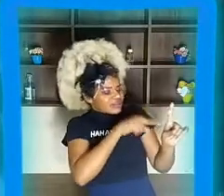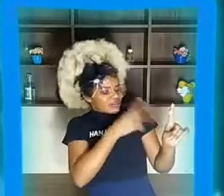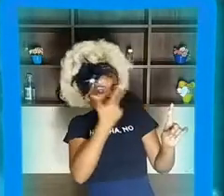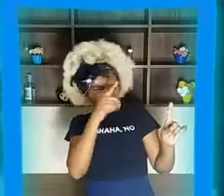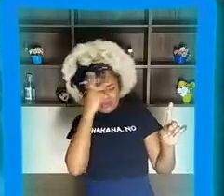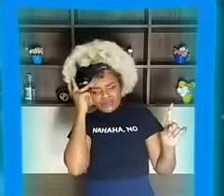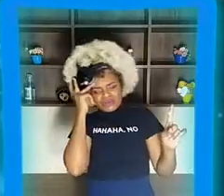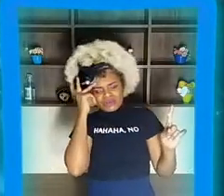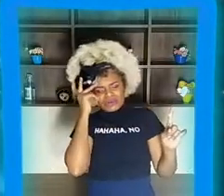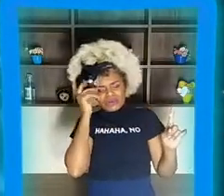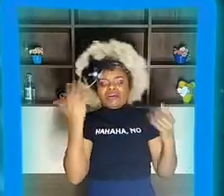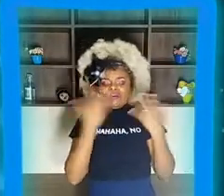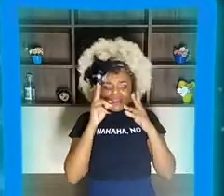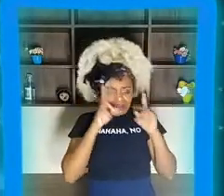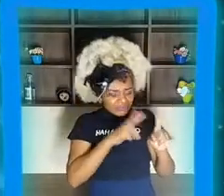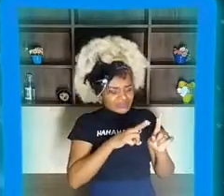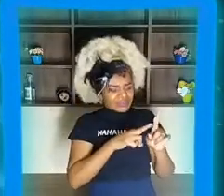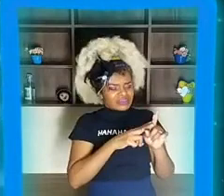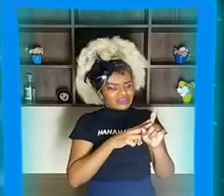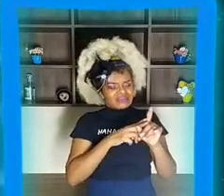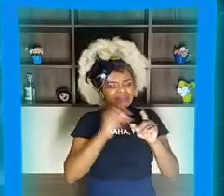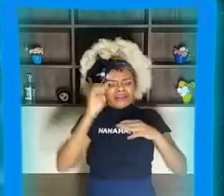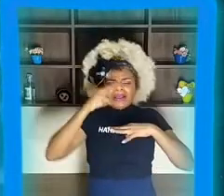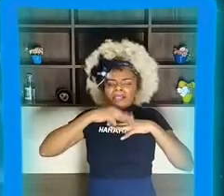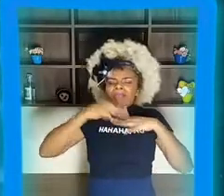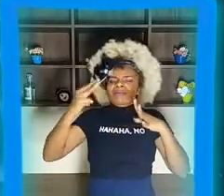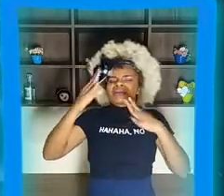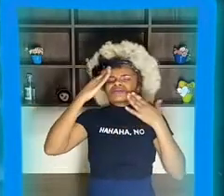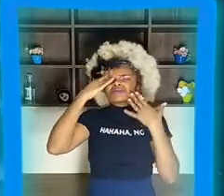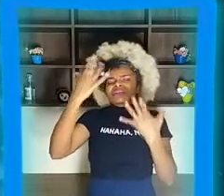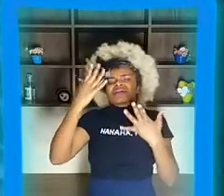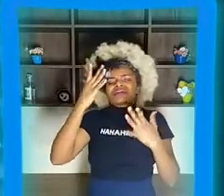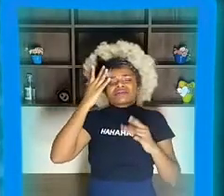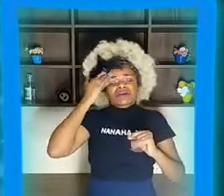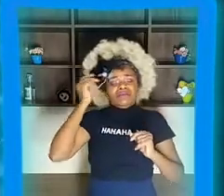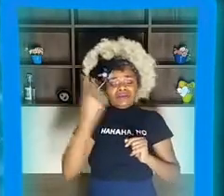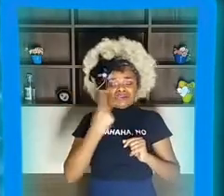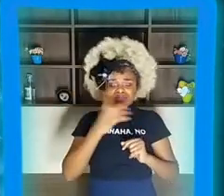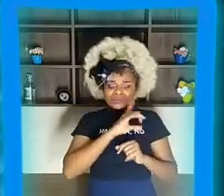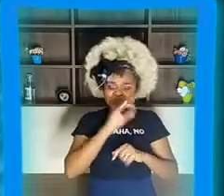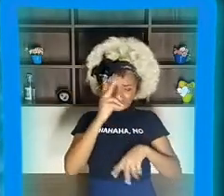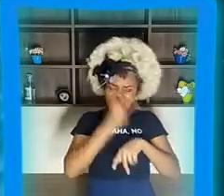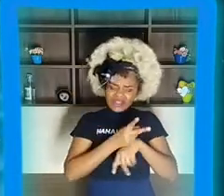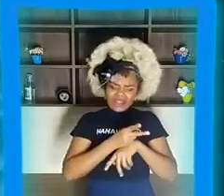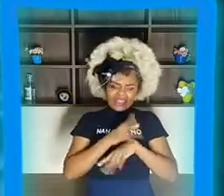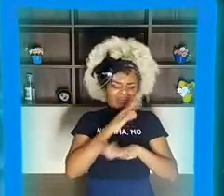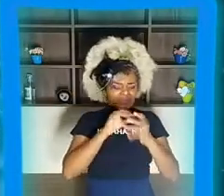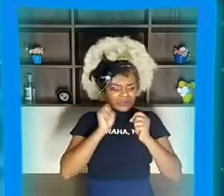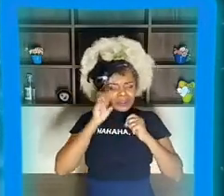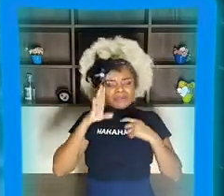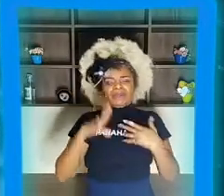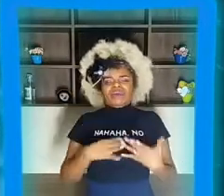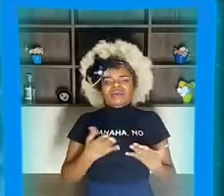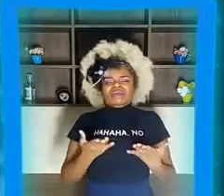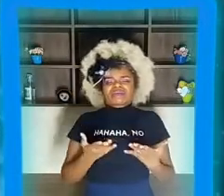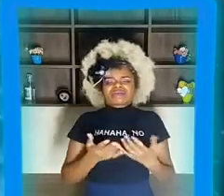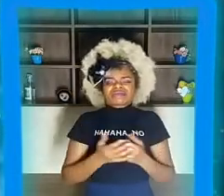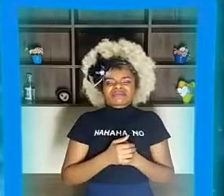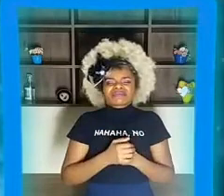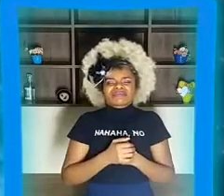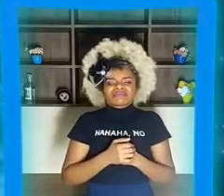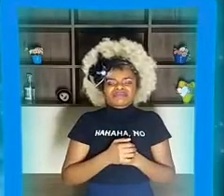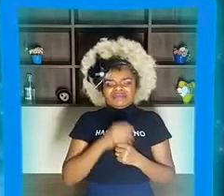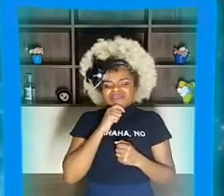Ah, mestre, muito obrigado. Que amanhã, no segundo dia da nossa live, tudo corra bem. E eu ainda